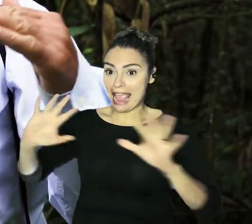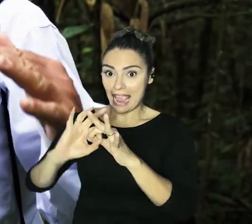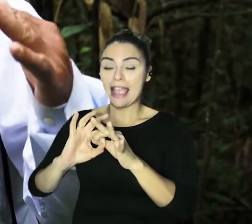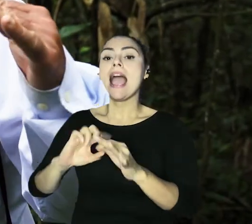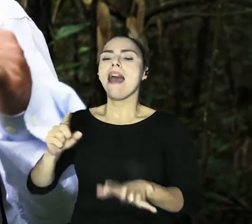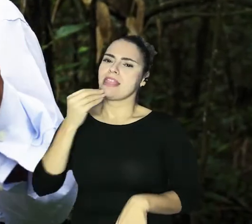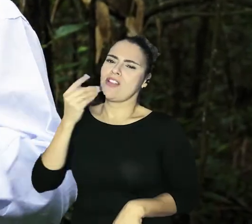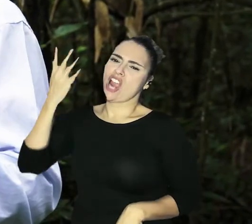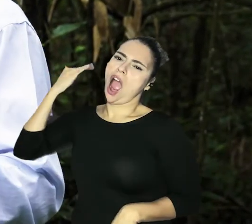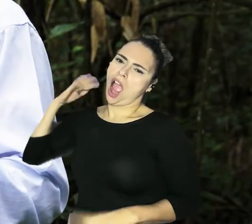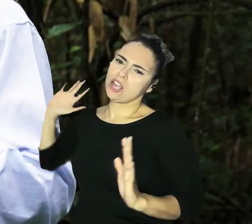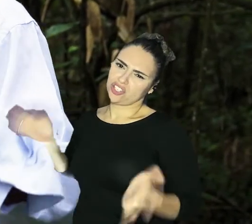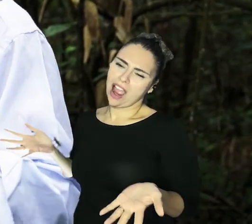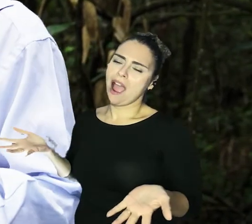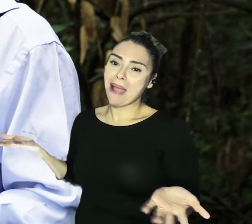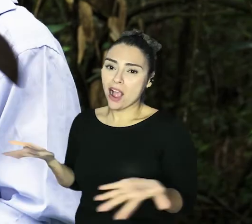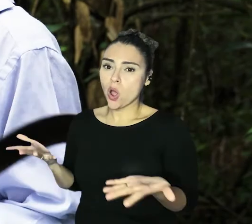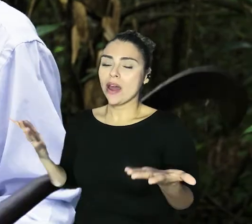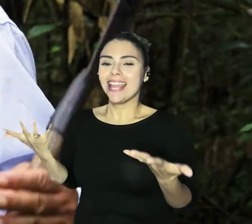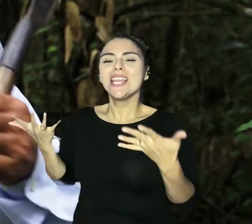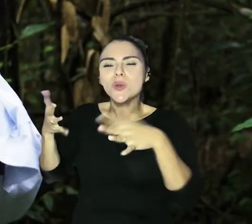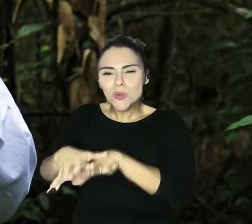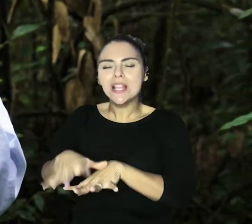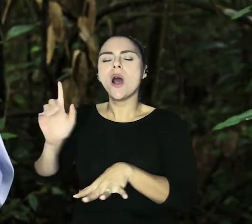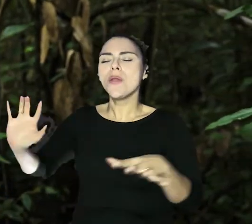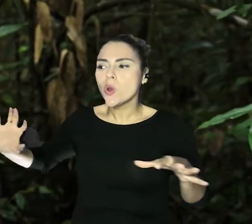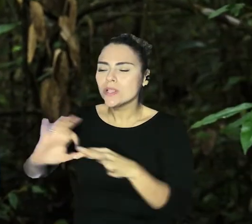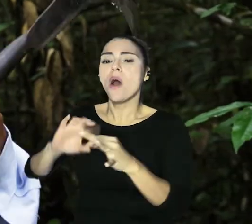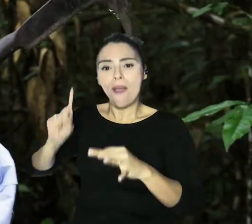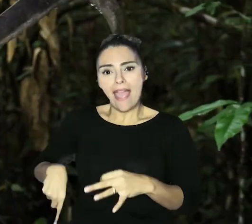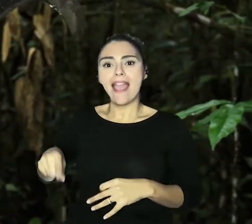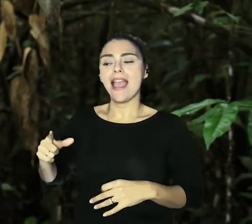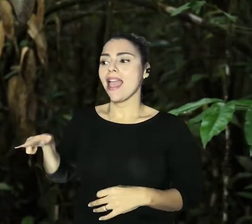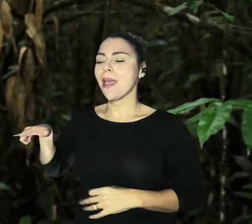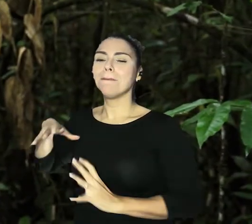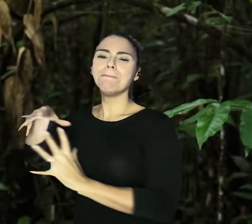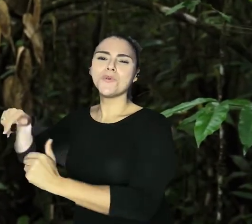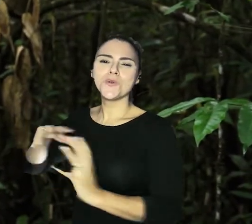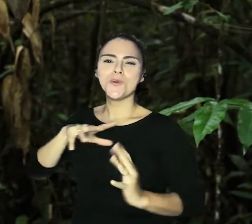tempo. A inclusão é isso aqui, é você unir dois mundos,